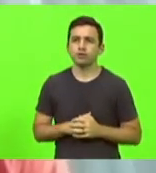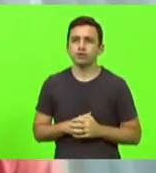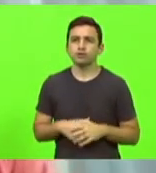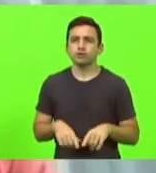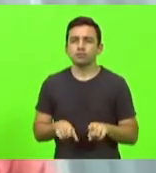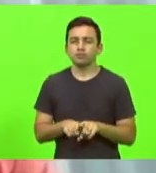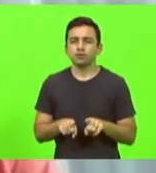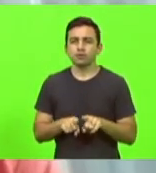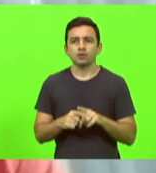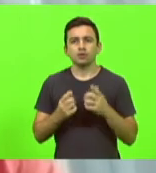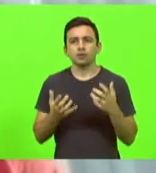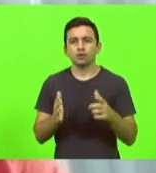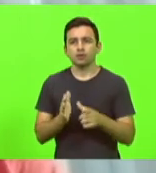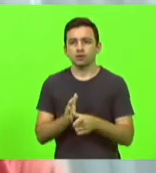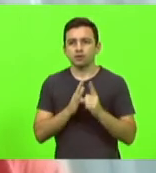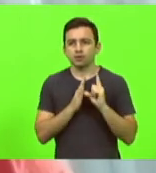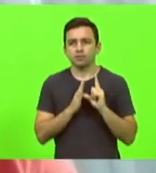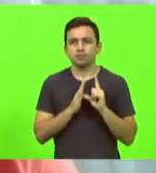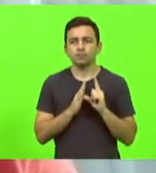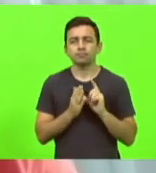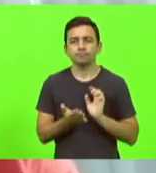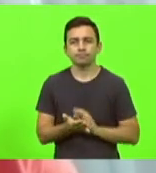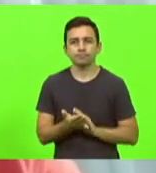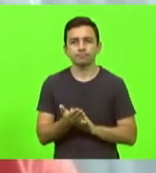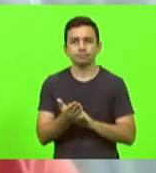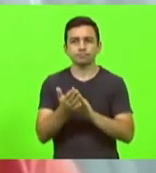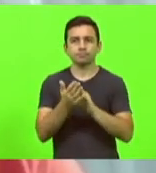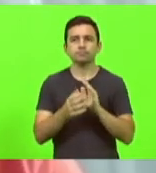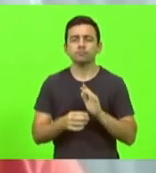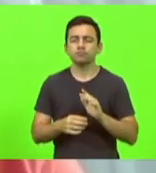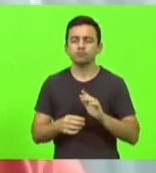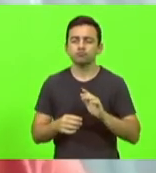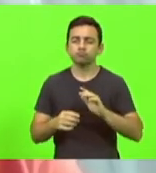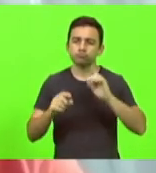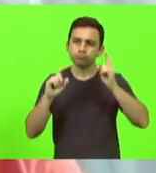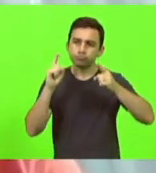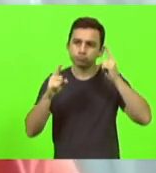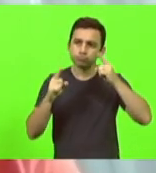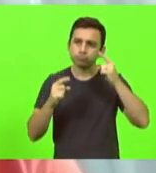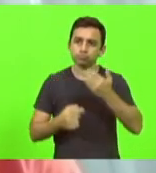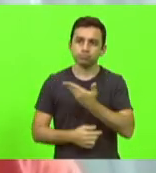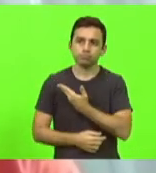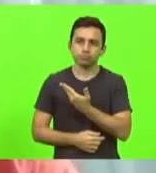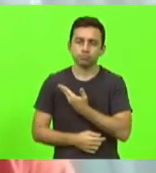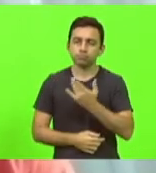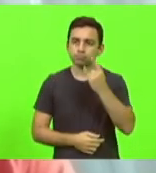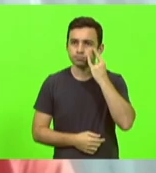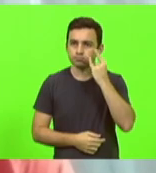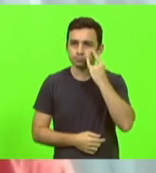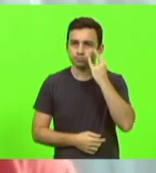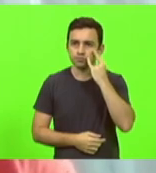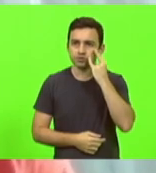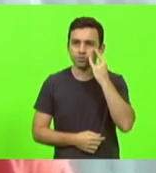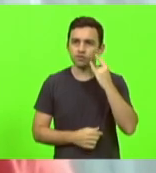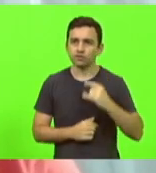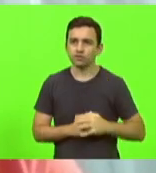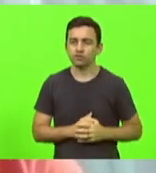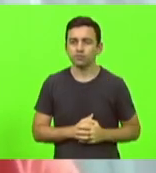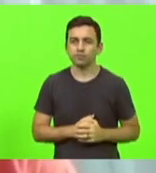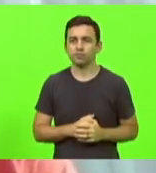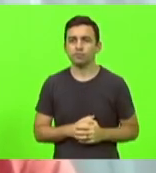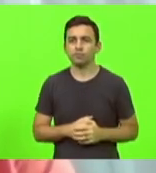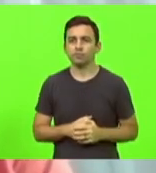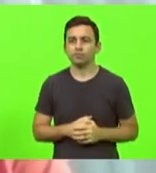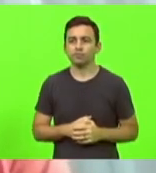quero antecipadamente parabenizar a gestão do nosso grande companheiro Mauro de Nadal, a gestão da casa